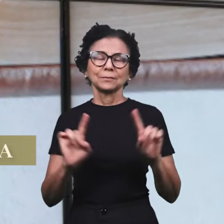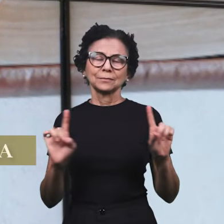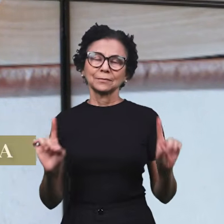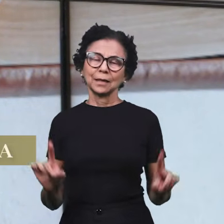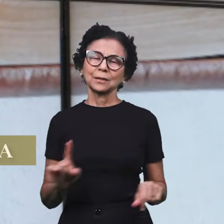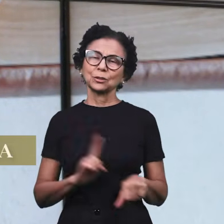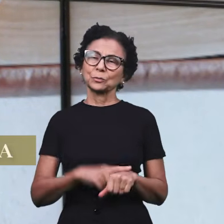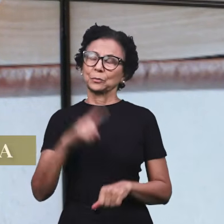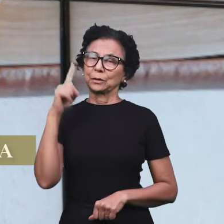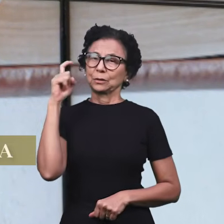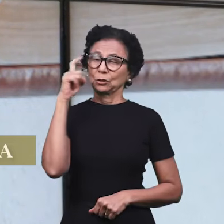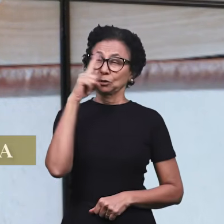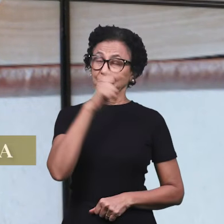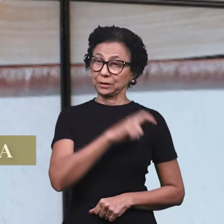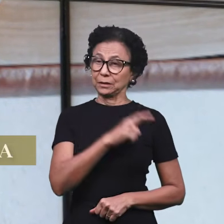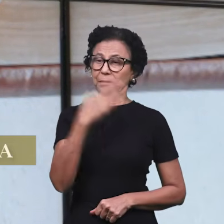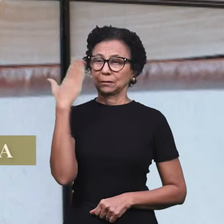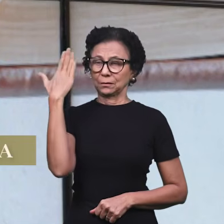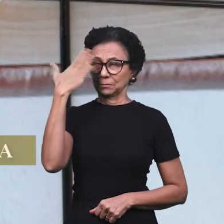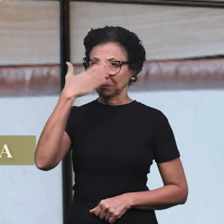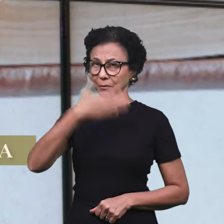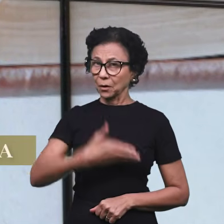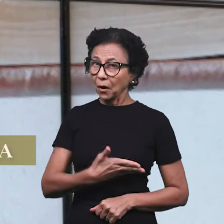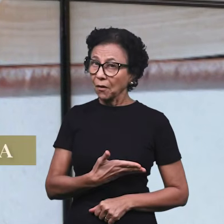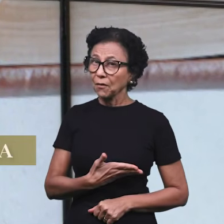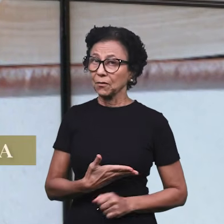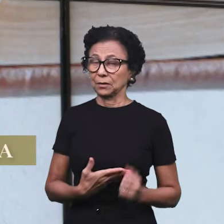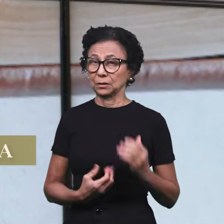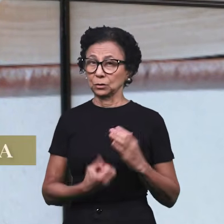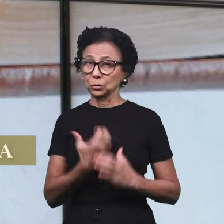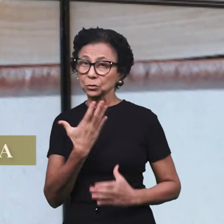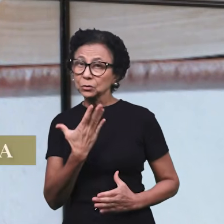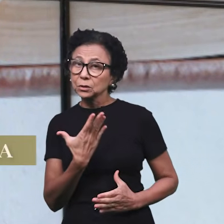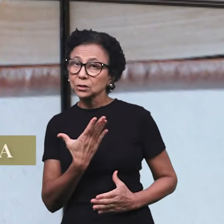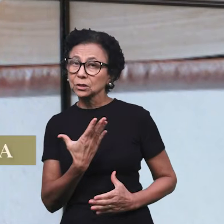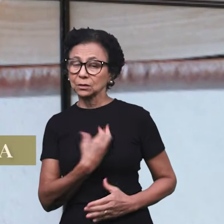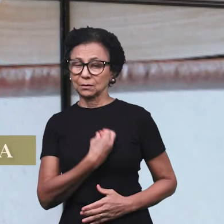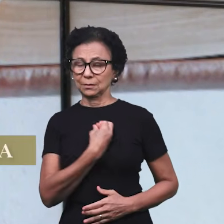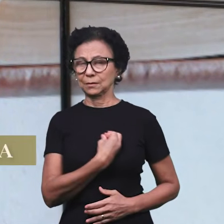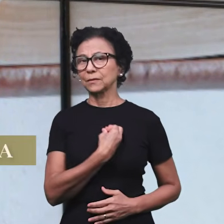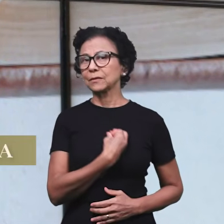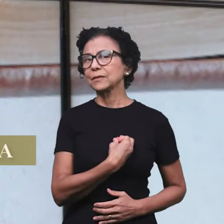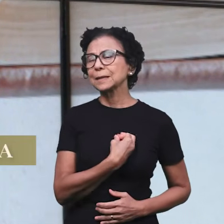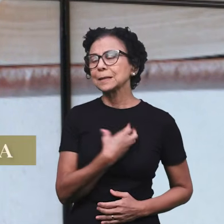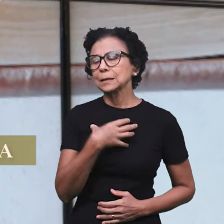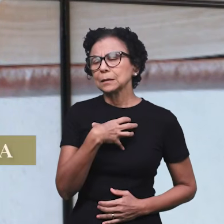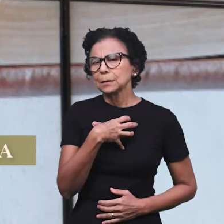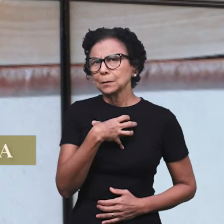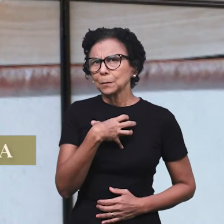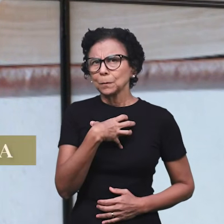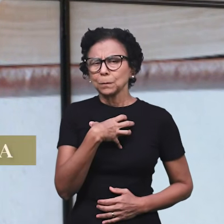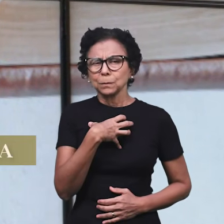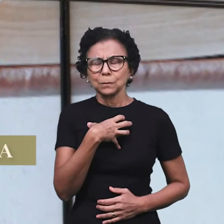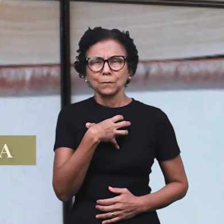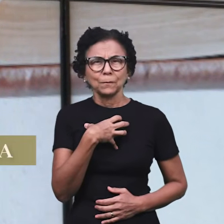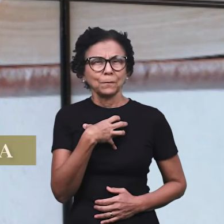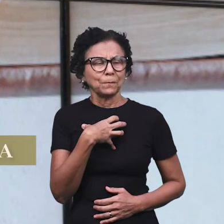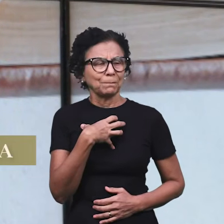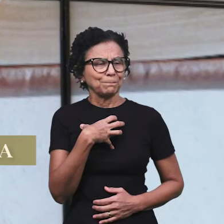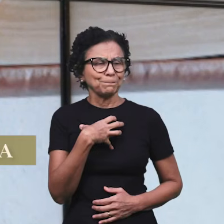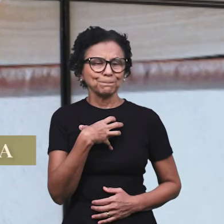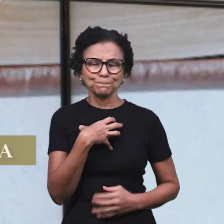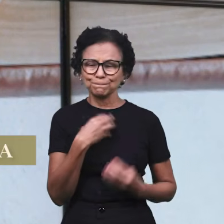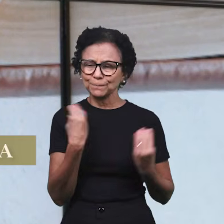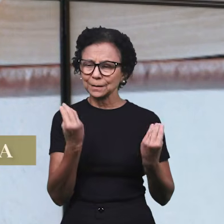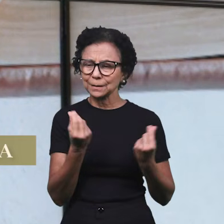totalmente incapazes de solucionar. Nós vemos a nossa limitação. Só há um que é ilimitado, que é o Senhor,